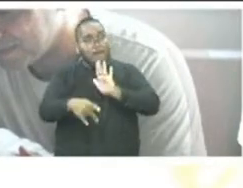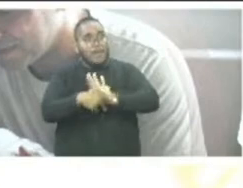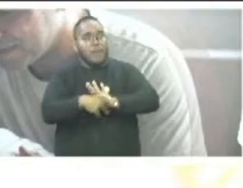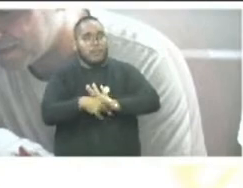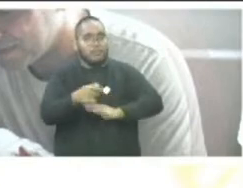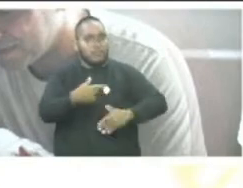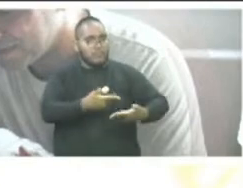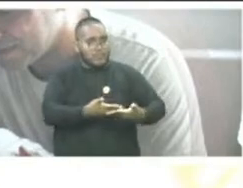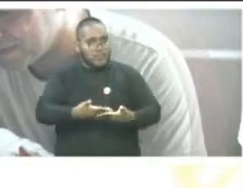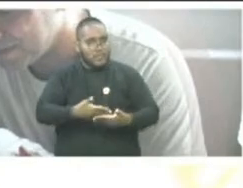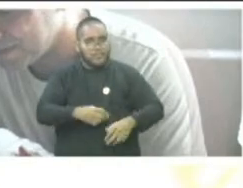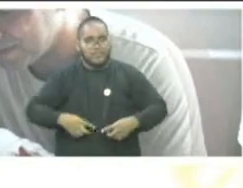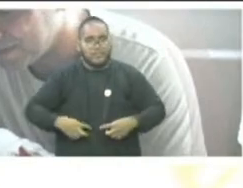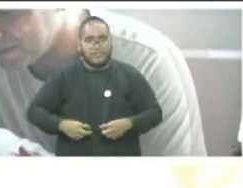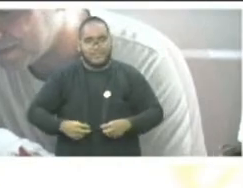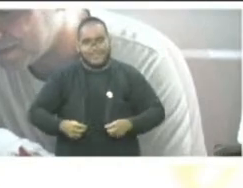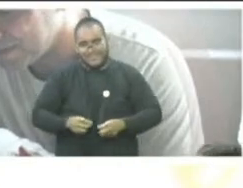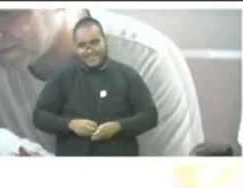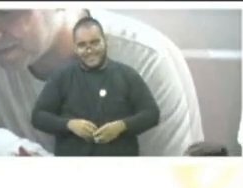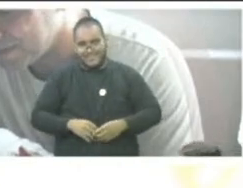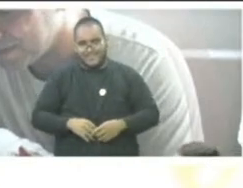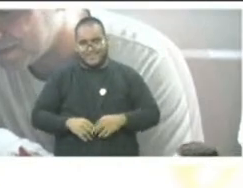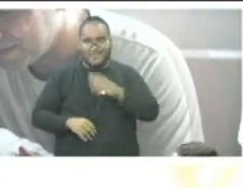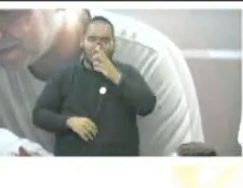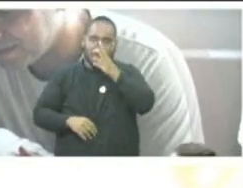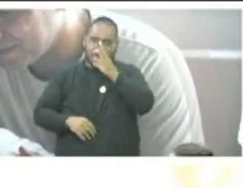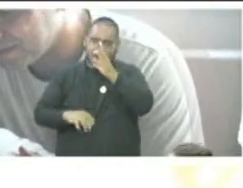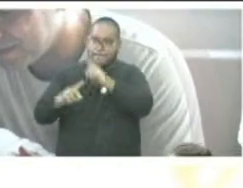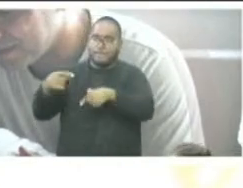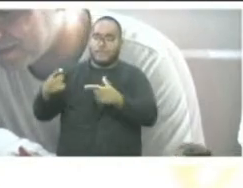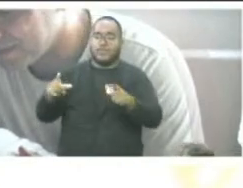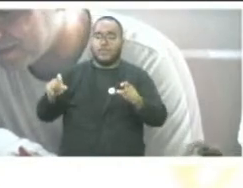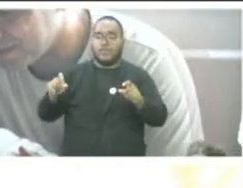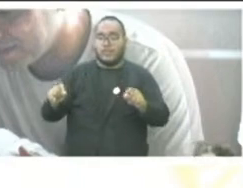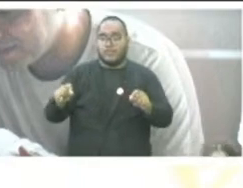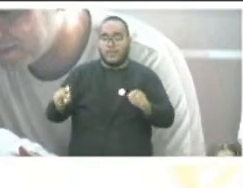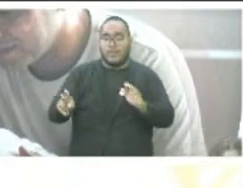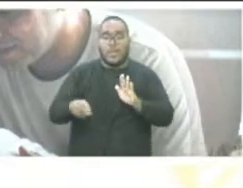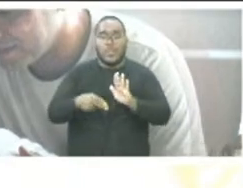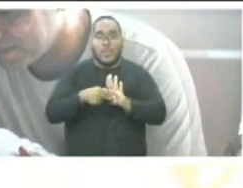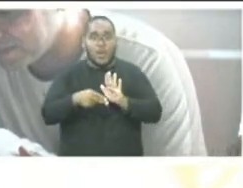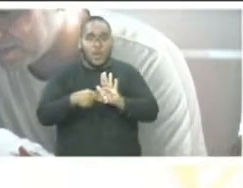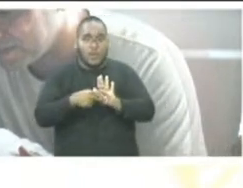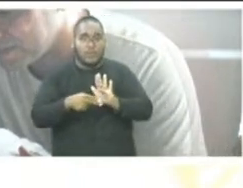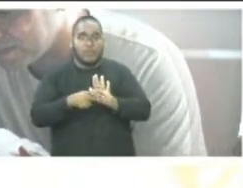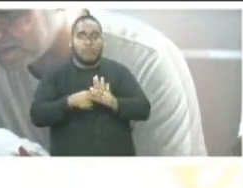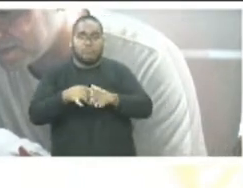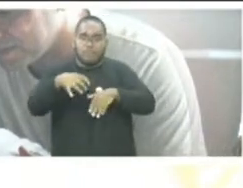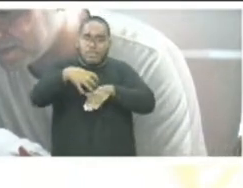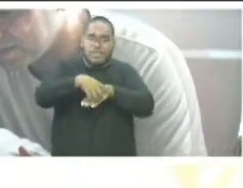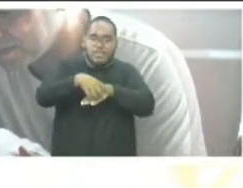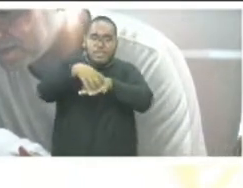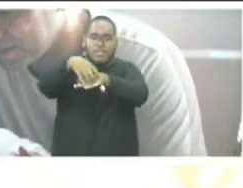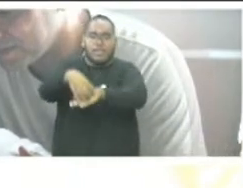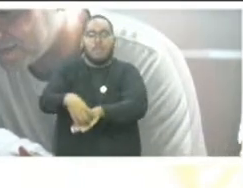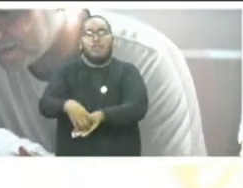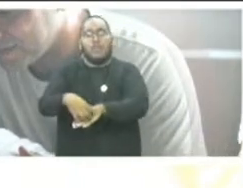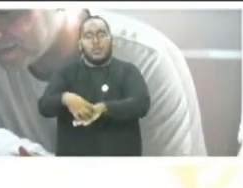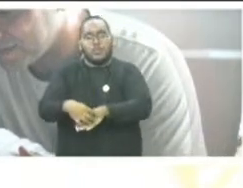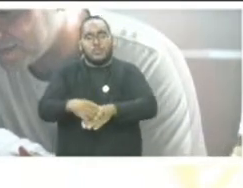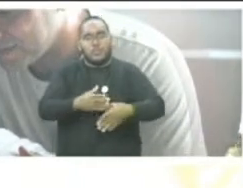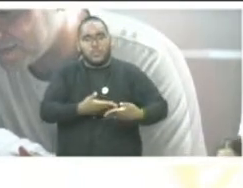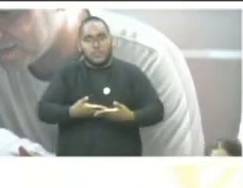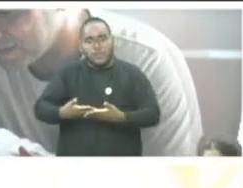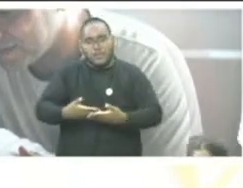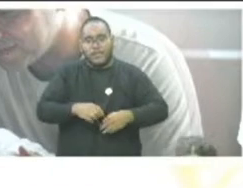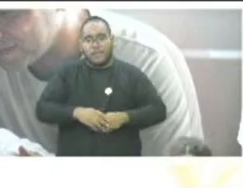Bom, outro lançamento que a gente fez foi da nota de transporte do bebê, né, transporte neonatal